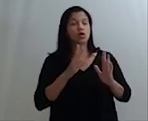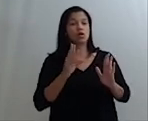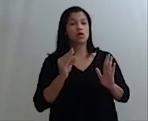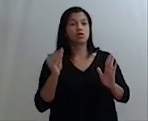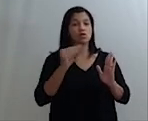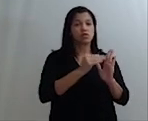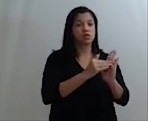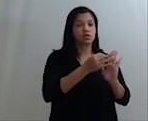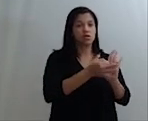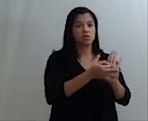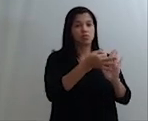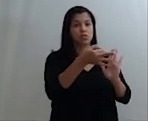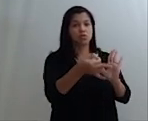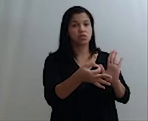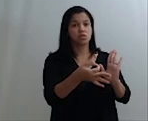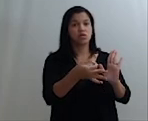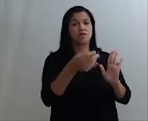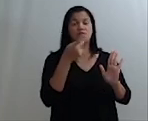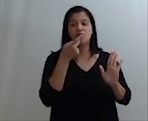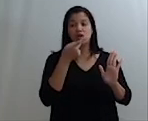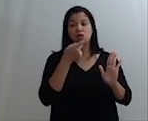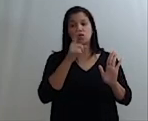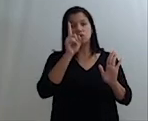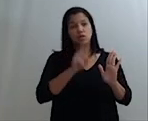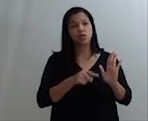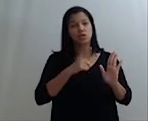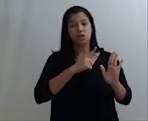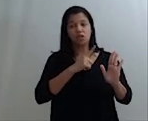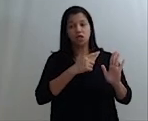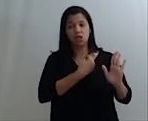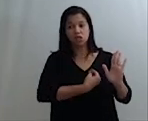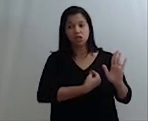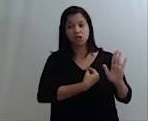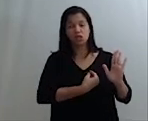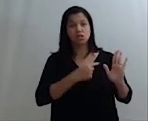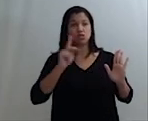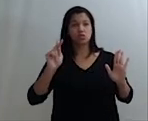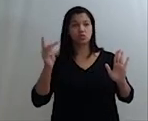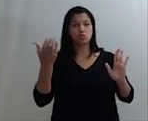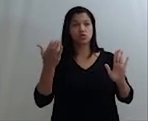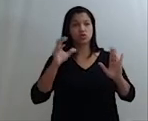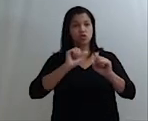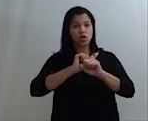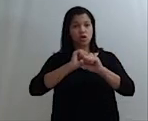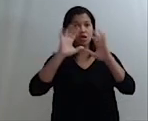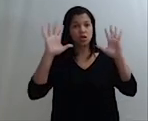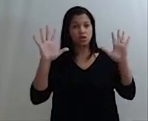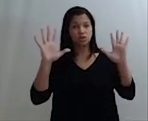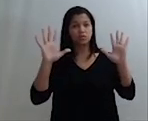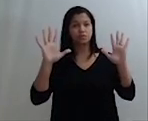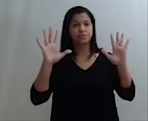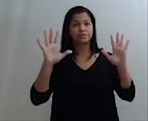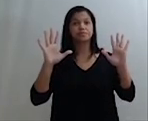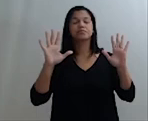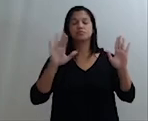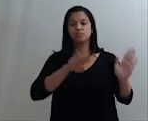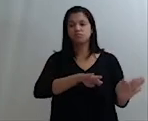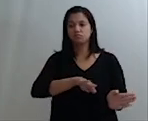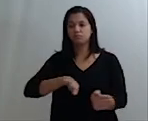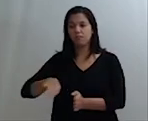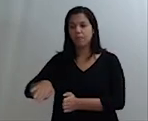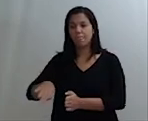MPF no qual ele menciona a existência do Abas Corps então apenas tío de esclarecimento perfeito pois bem